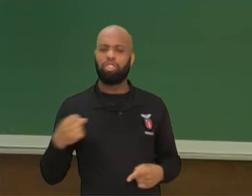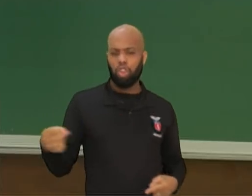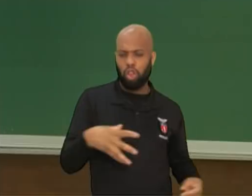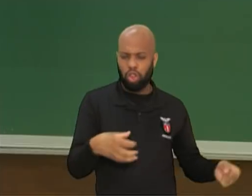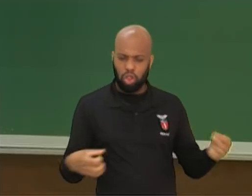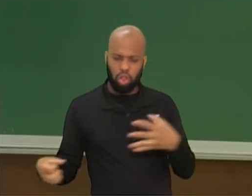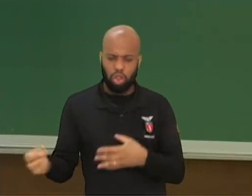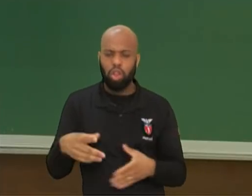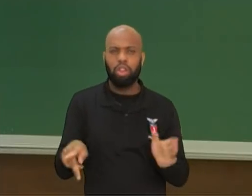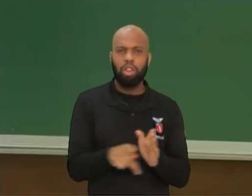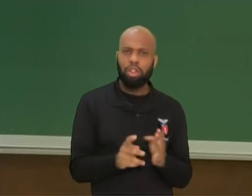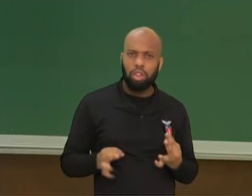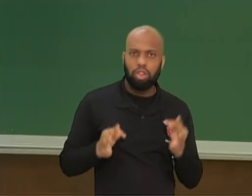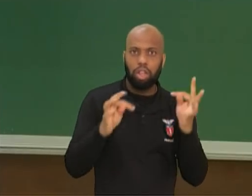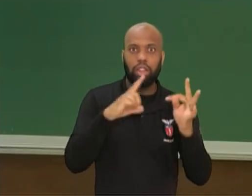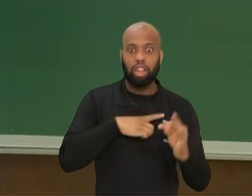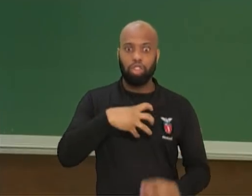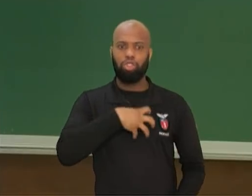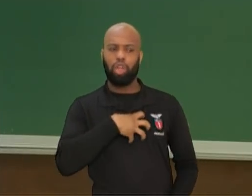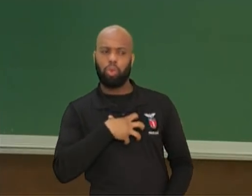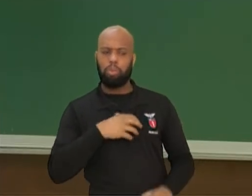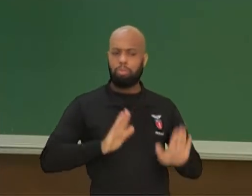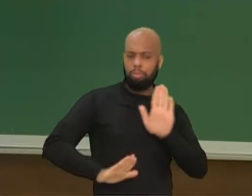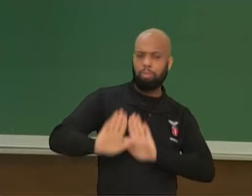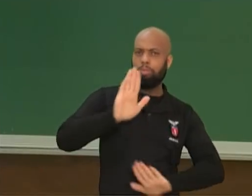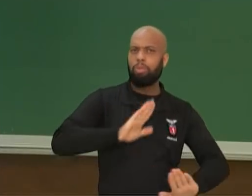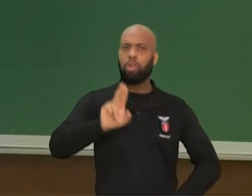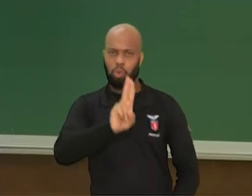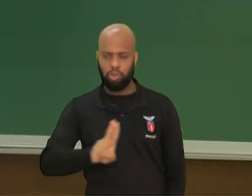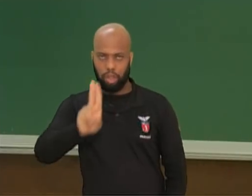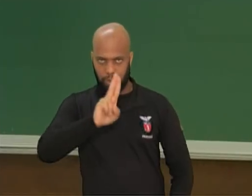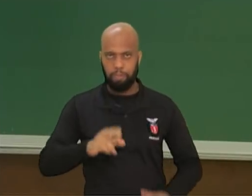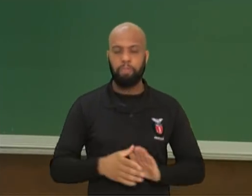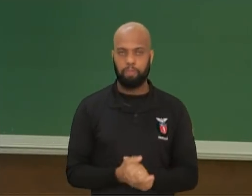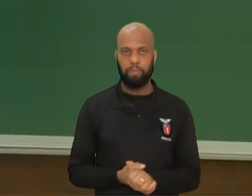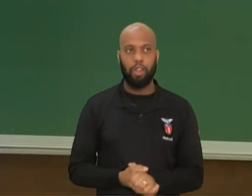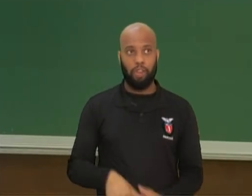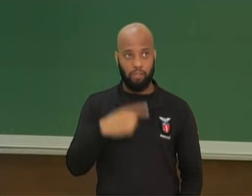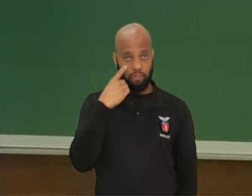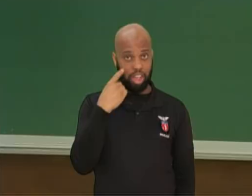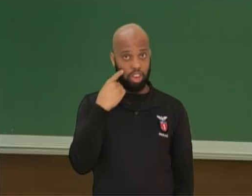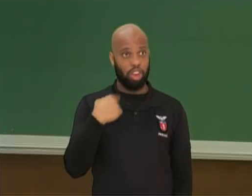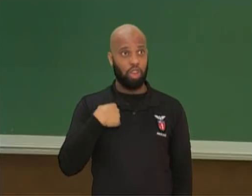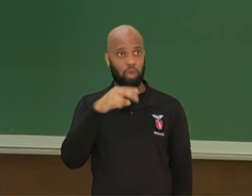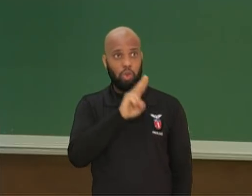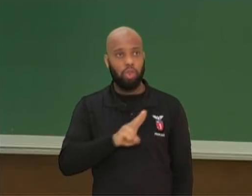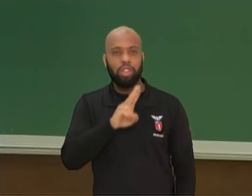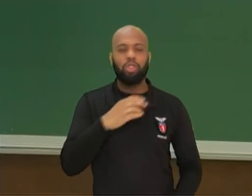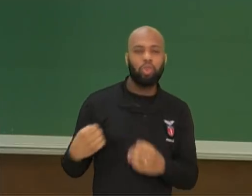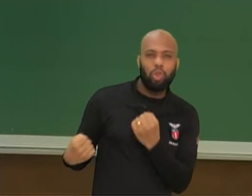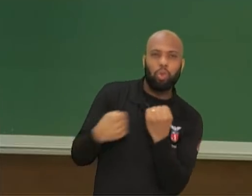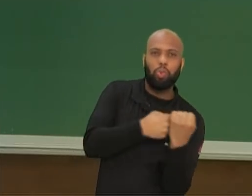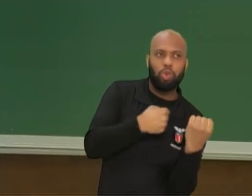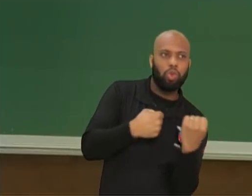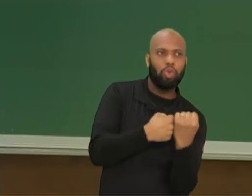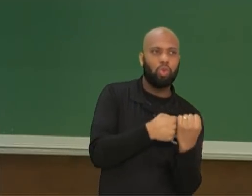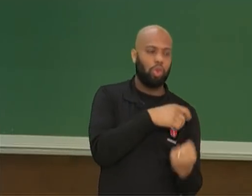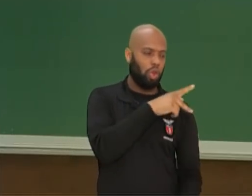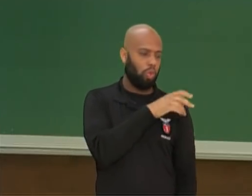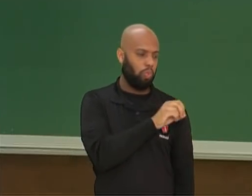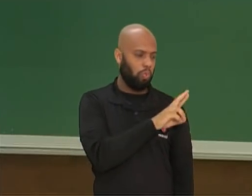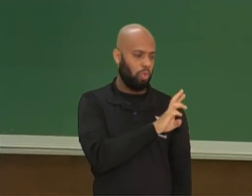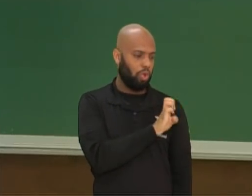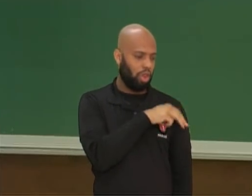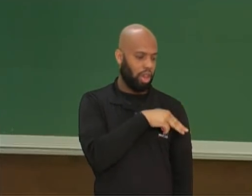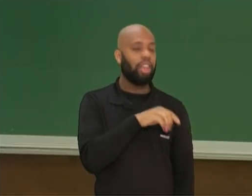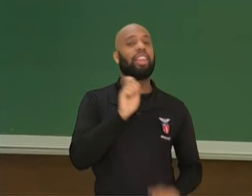ressalvas quanto a seu uso. Percebe que eu coloquei ali, coloquei para substituir o